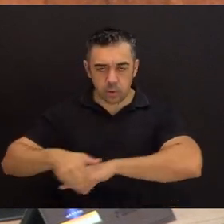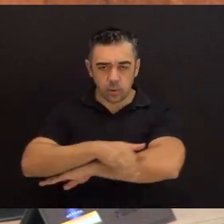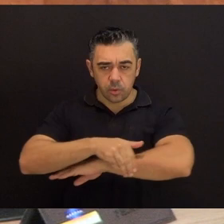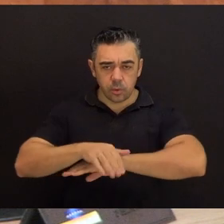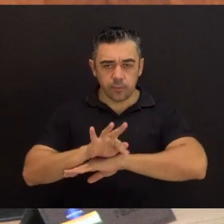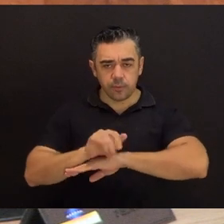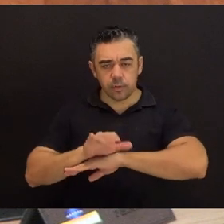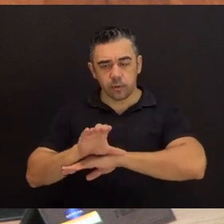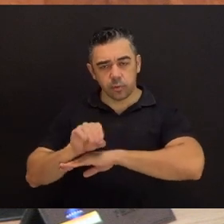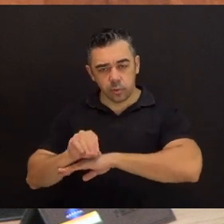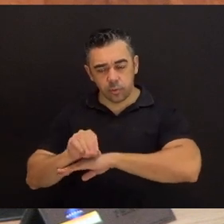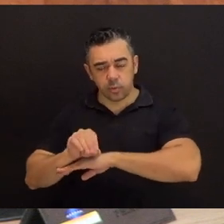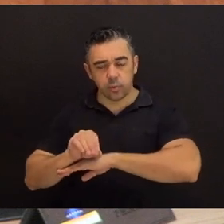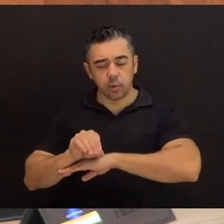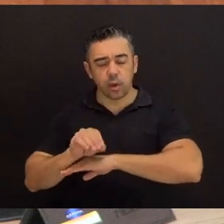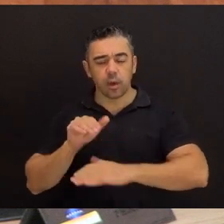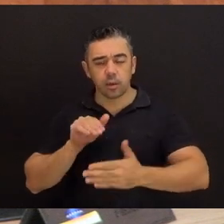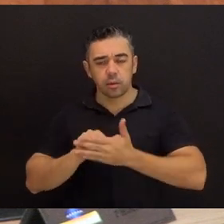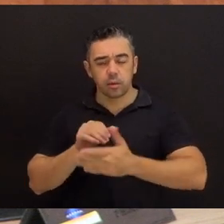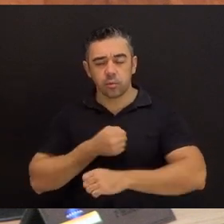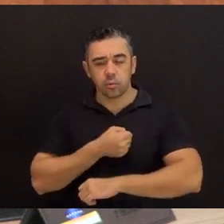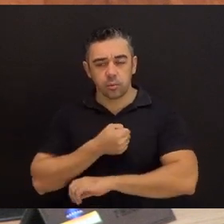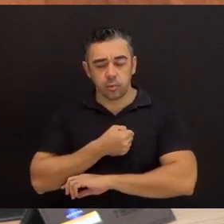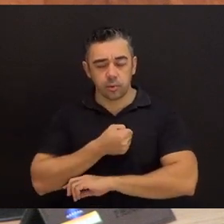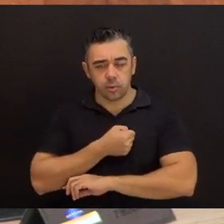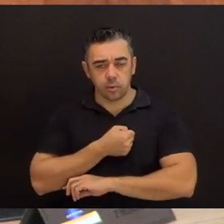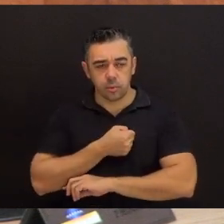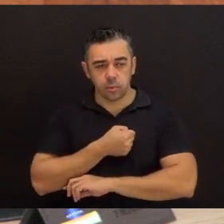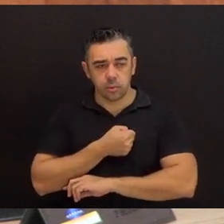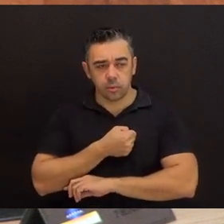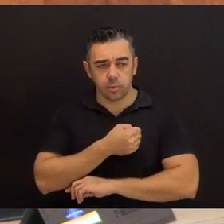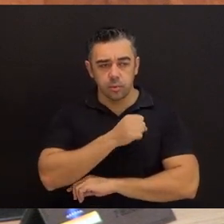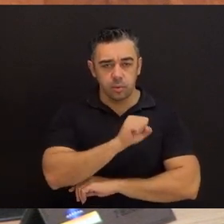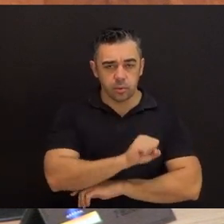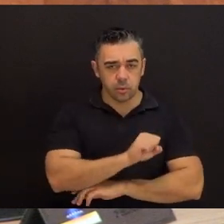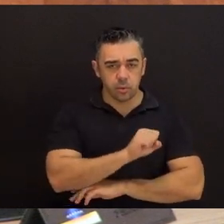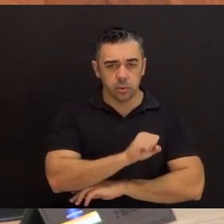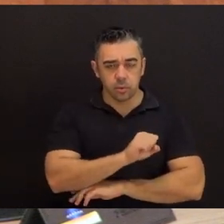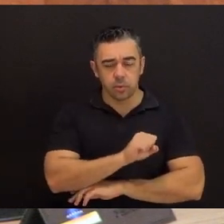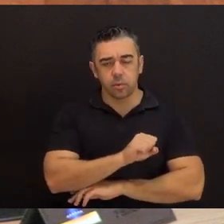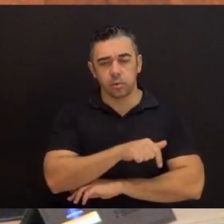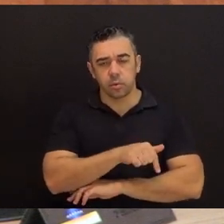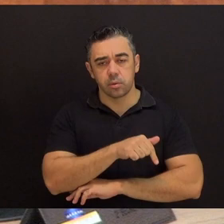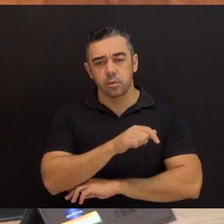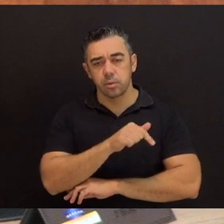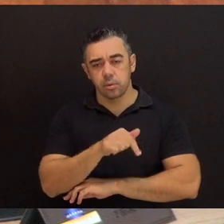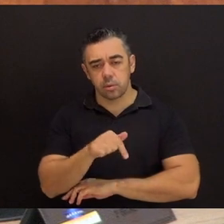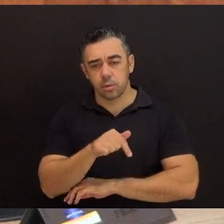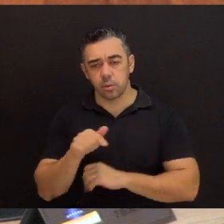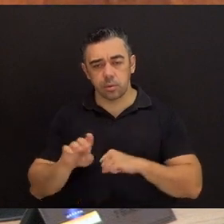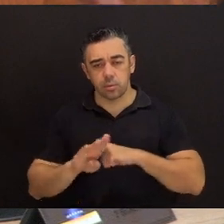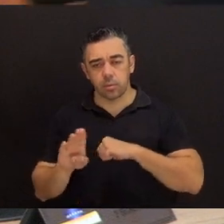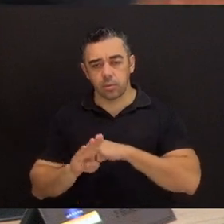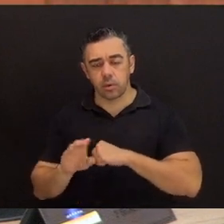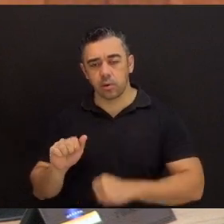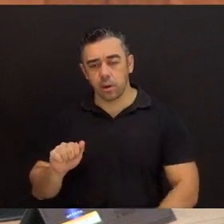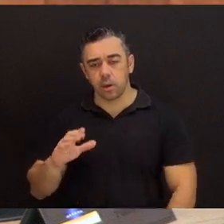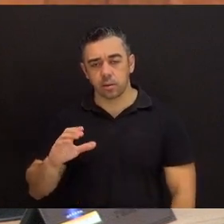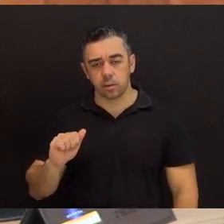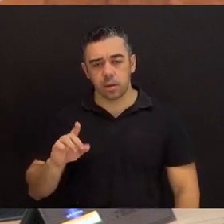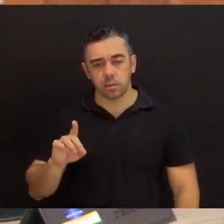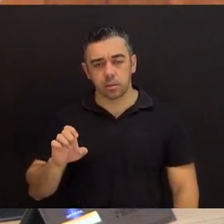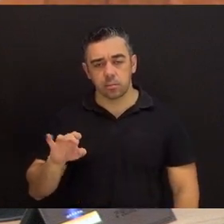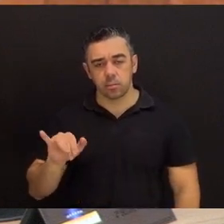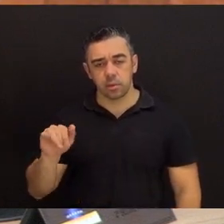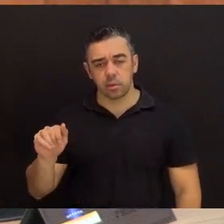Munhoz de Madrid entre o número 837 no bairro academia indicação